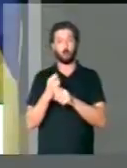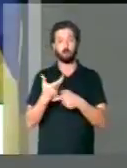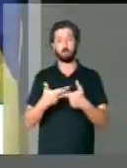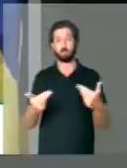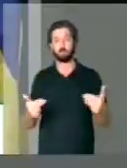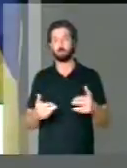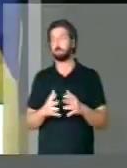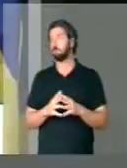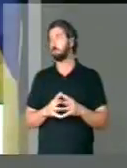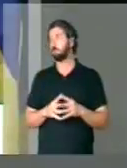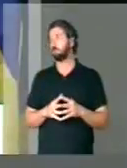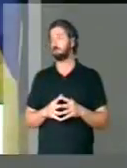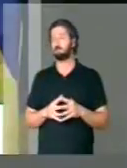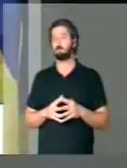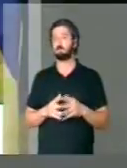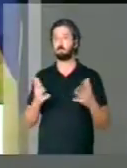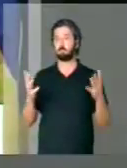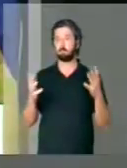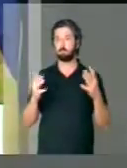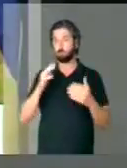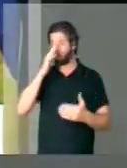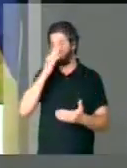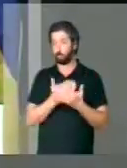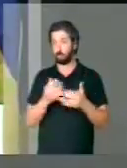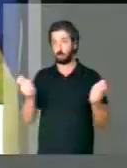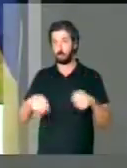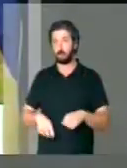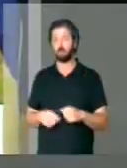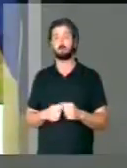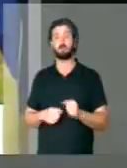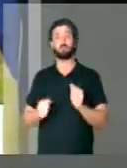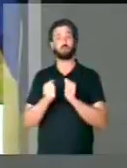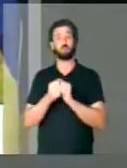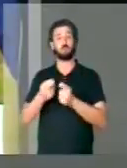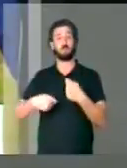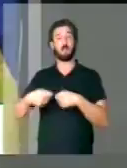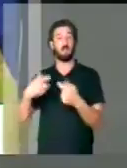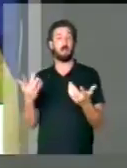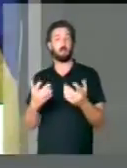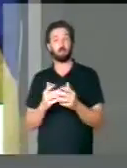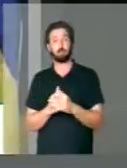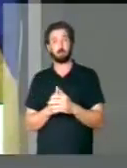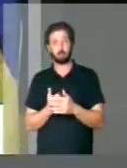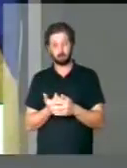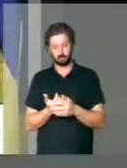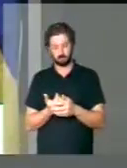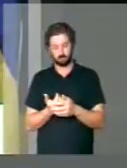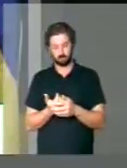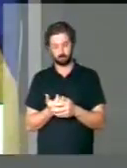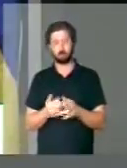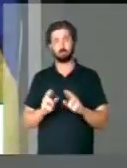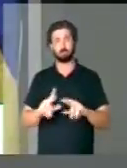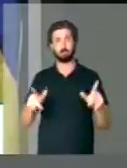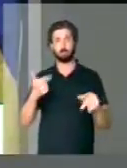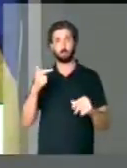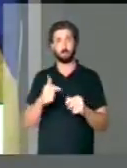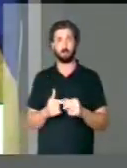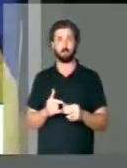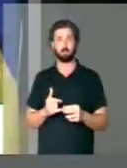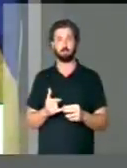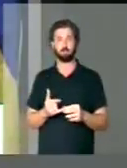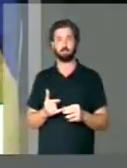contas e uma credibilidade junto ao mercado. E não é diferente a